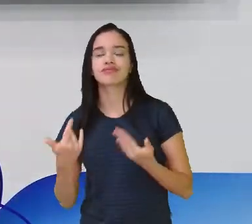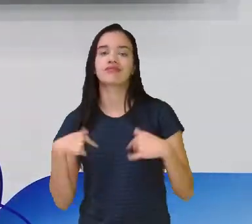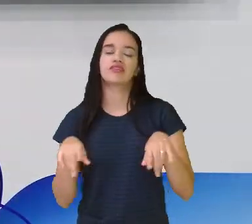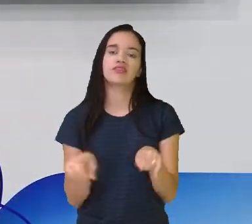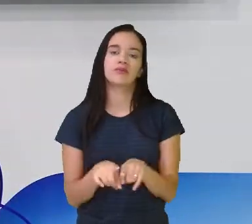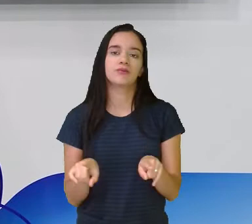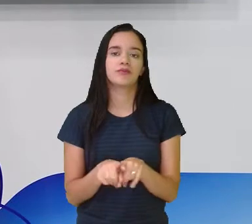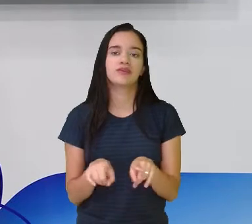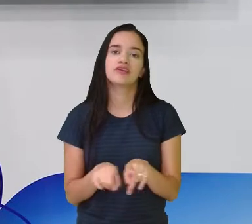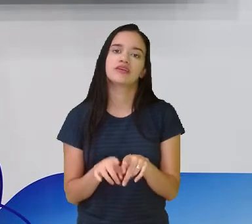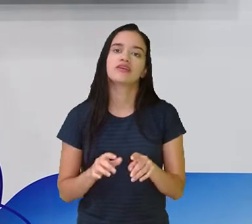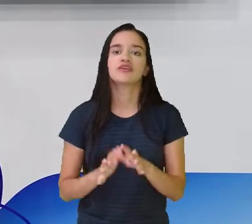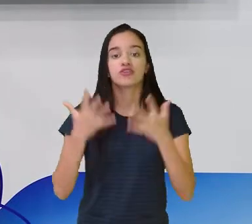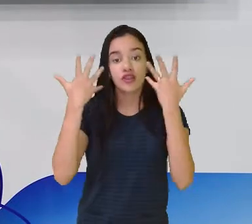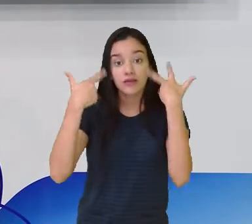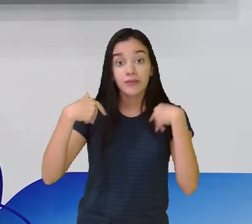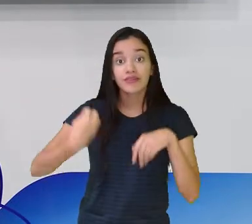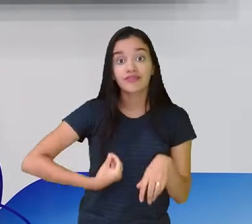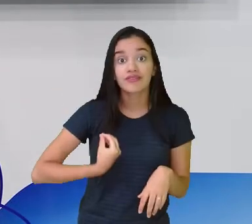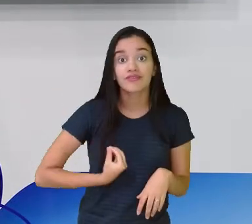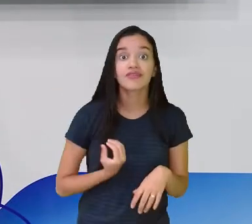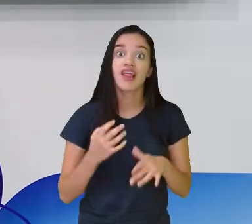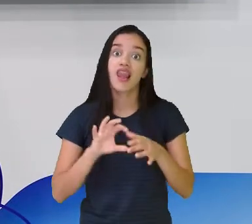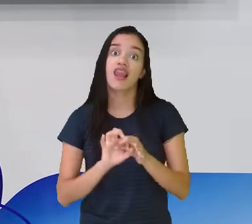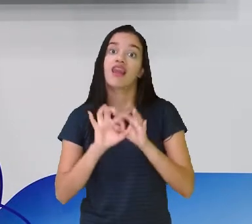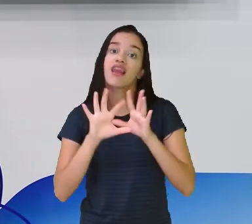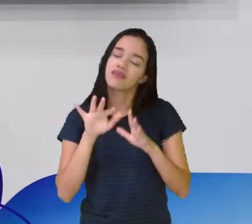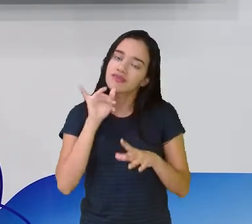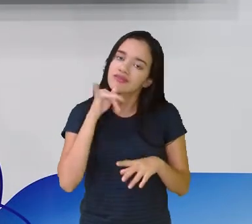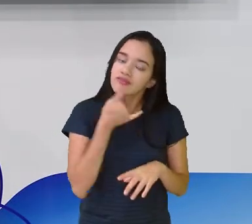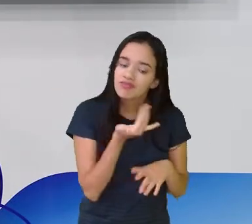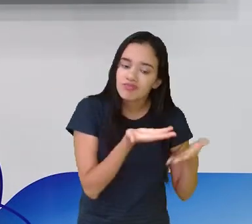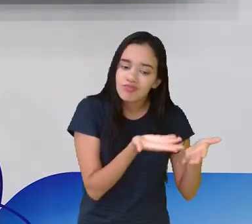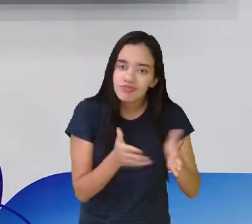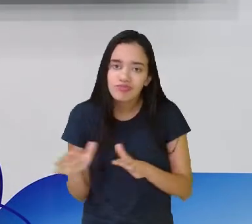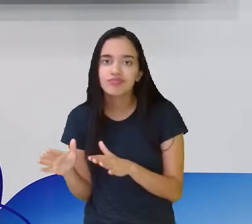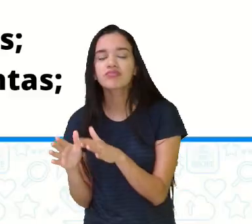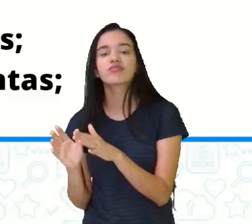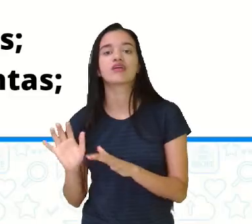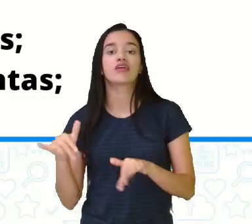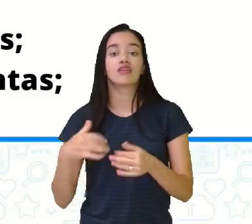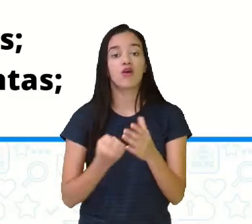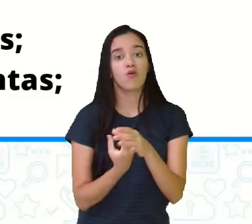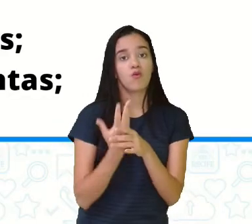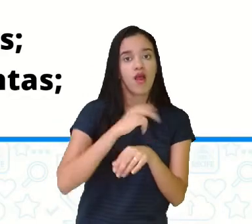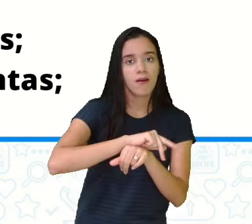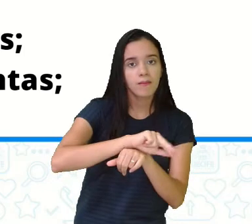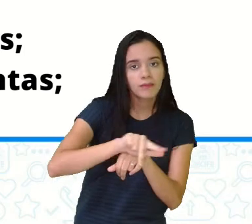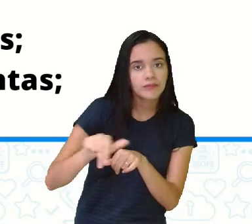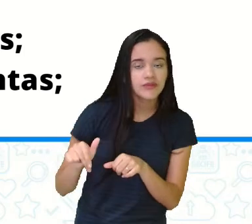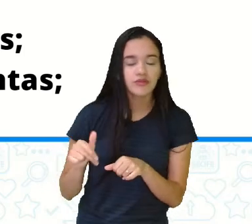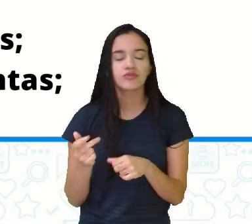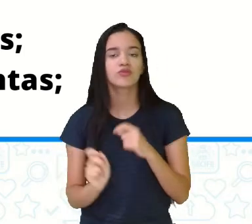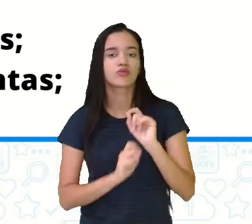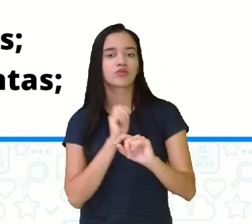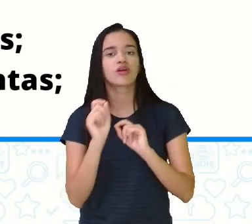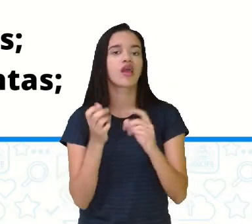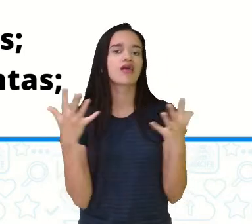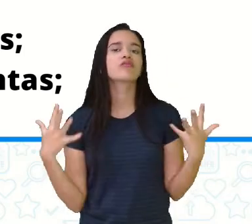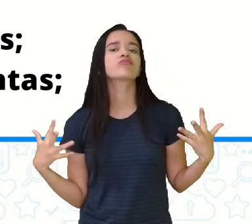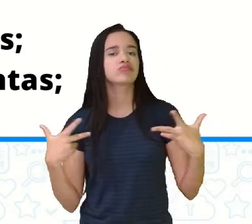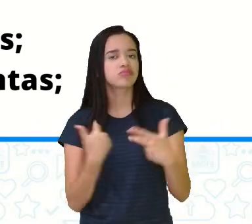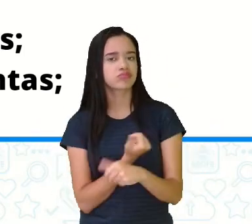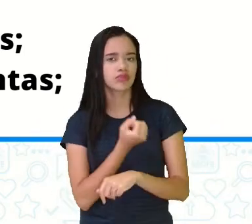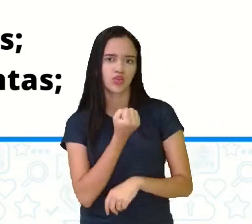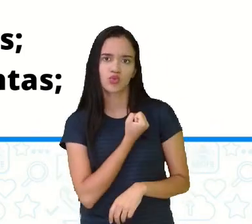Deixar esses animais viver livres. Eles infelizmente, passam aí por esse processo. Então, a biodiversidade da floresta amazônica é exuberante e seus